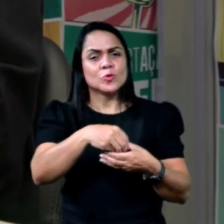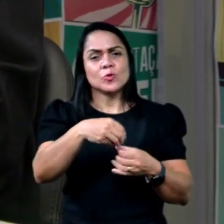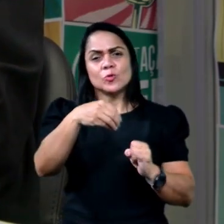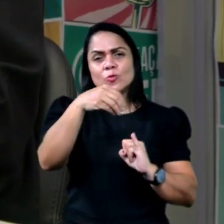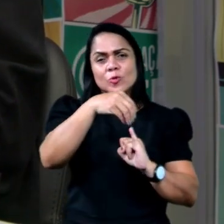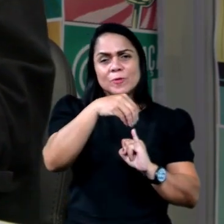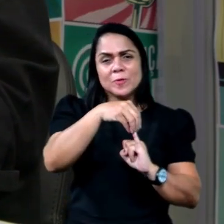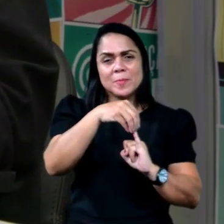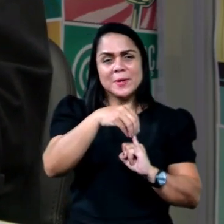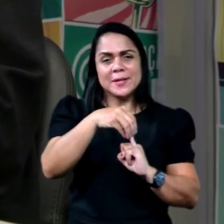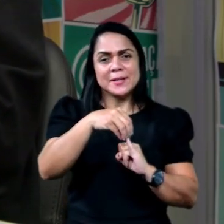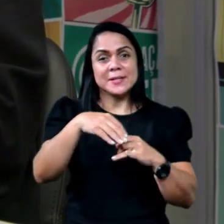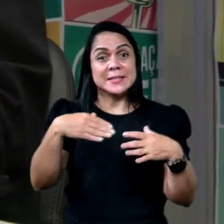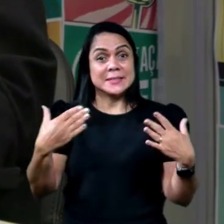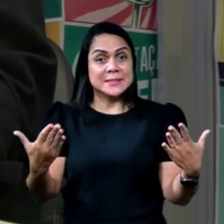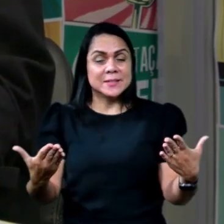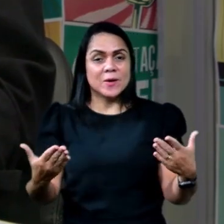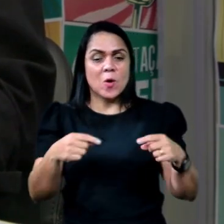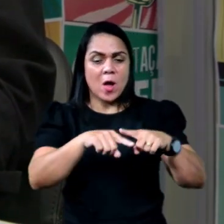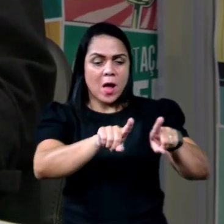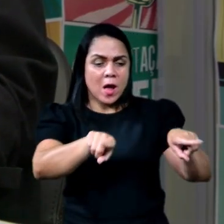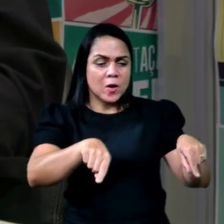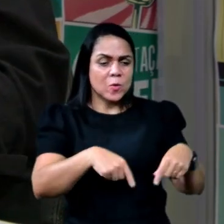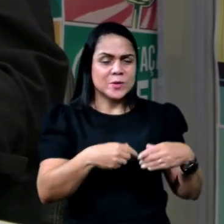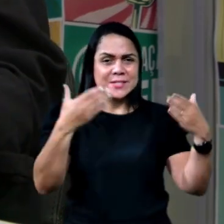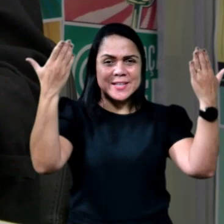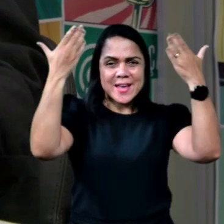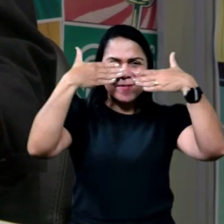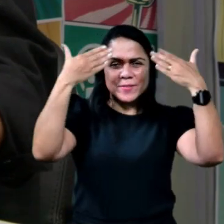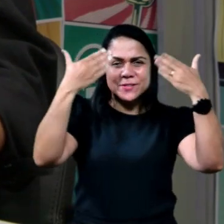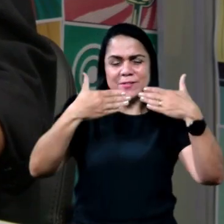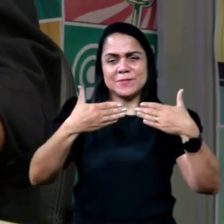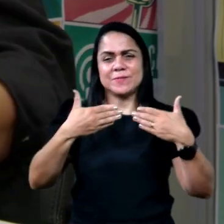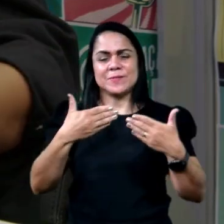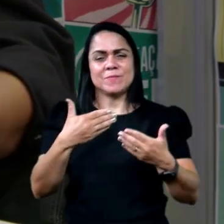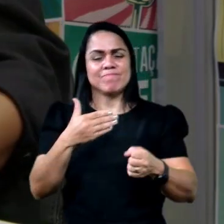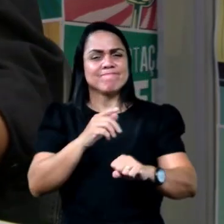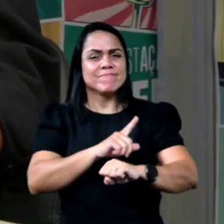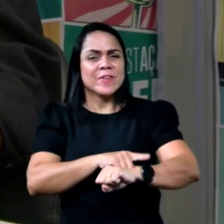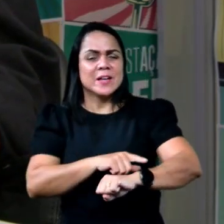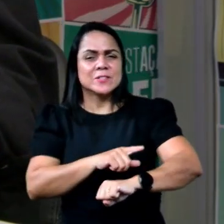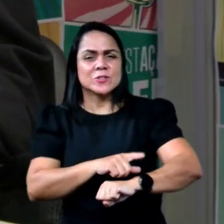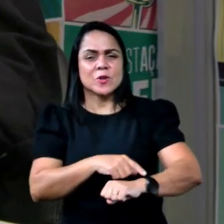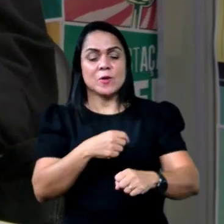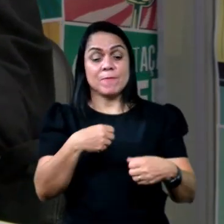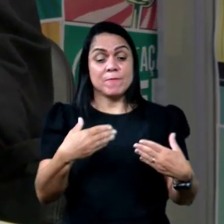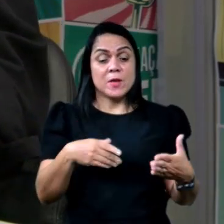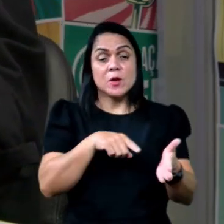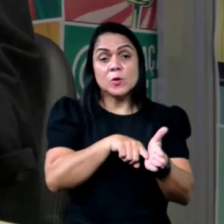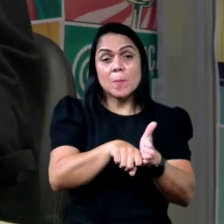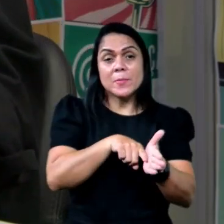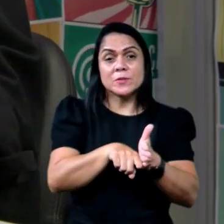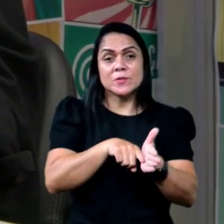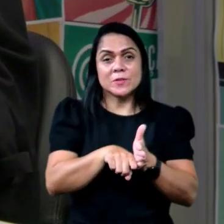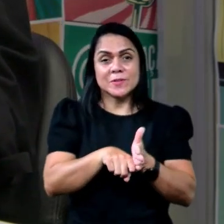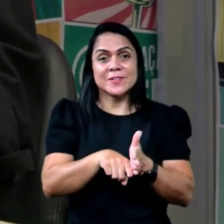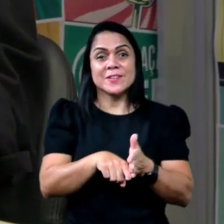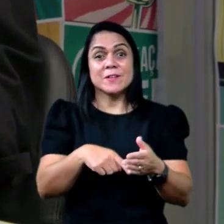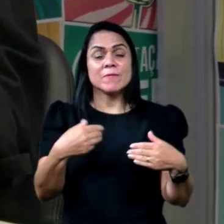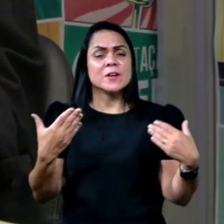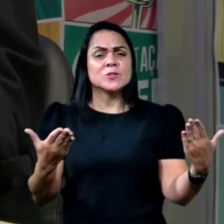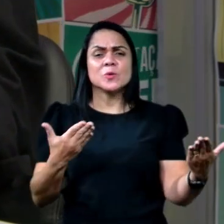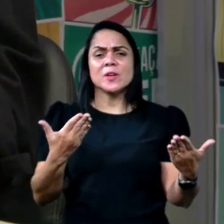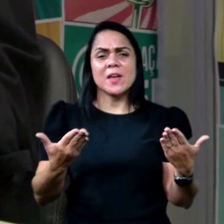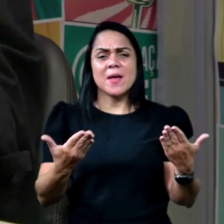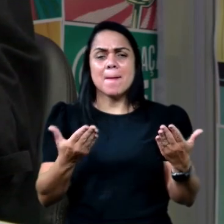exemplo, na Cozinha Invisível, são professoras de gastronomia. A pessoa chega para ver o que eu pesquiso, vai falar, você faz o quê? Você faz panetone?